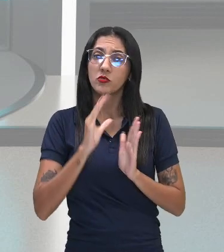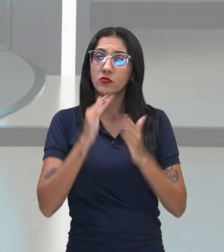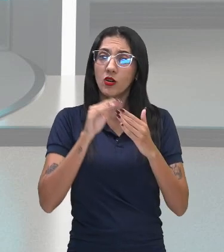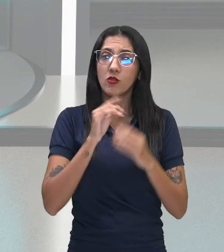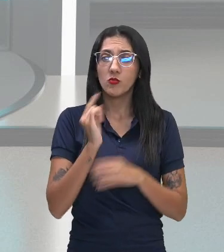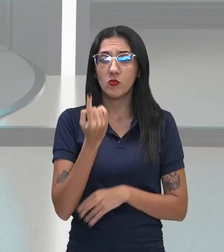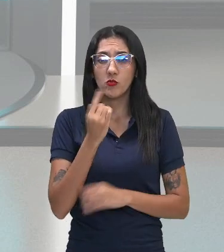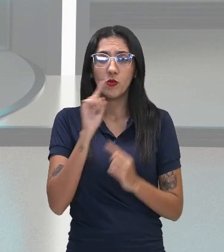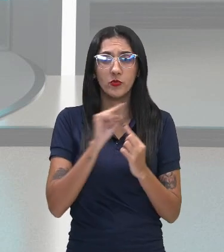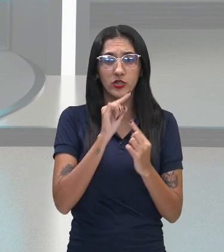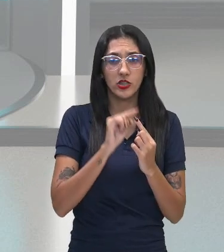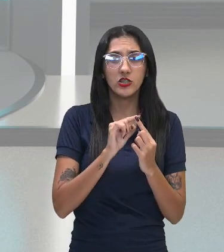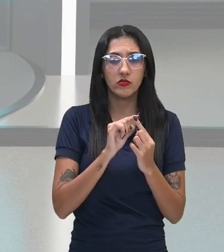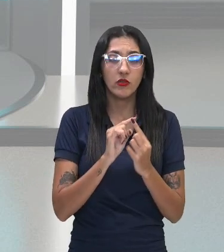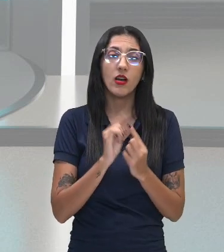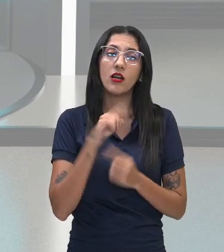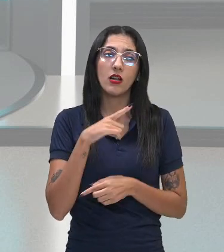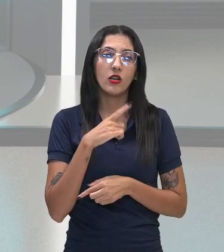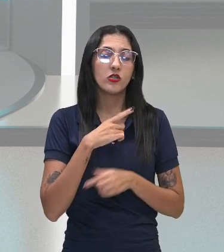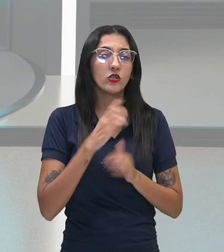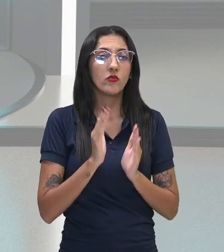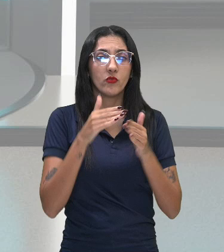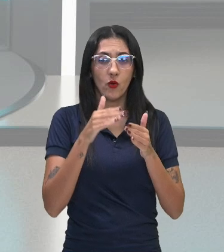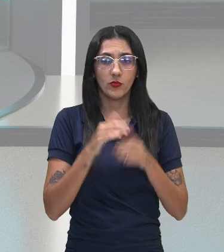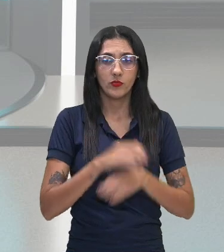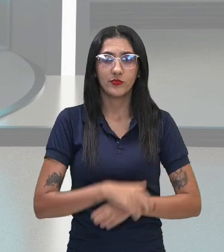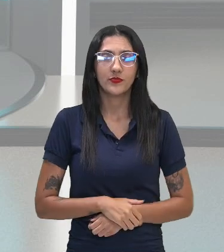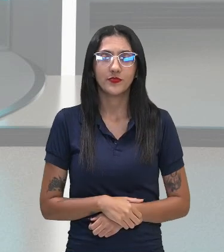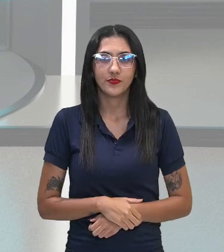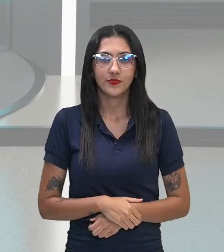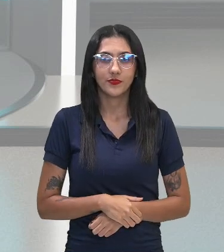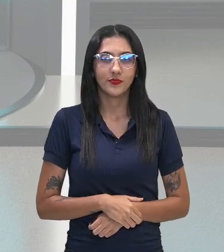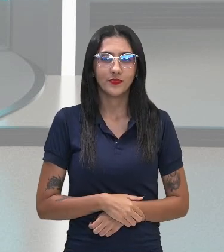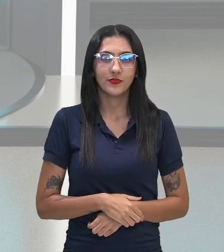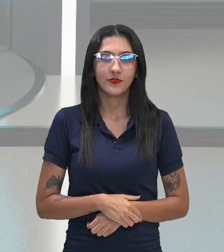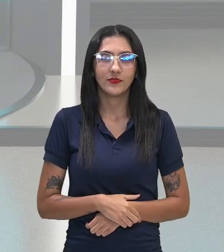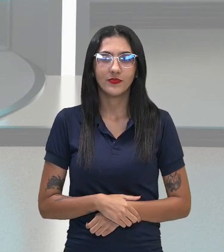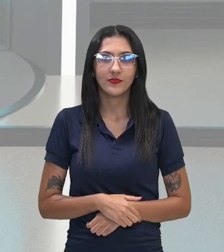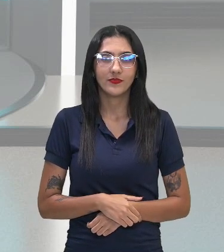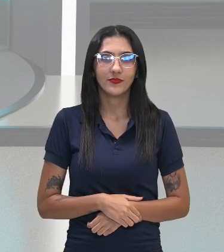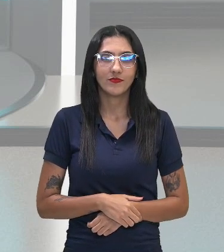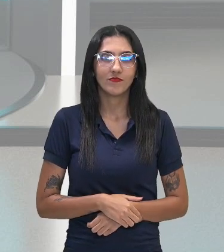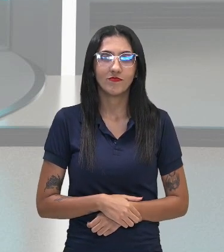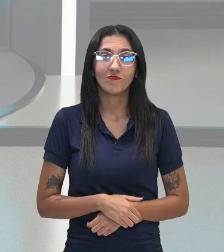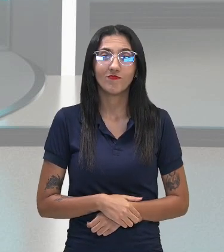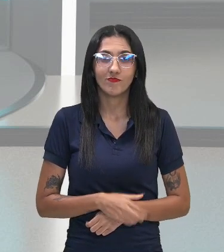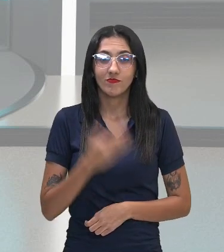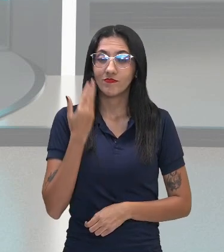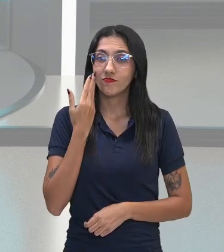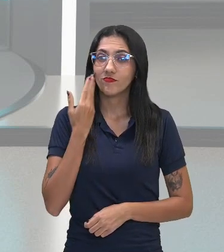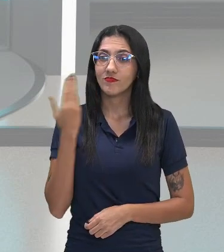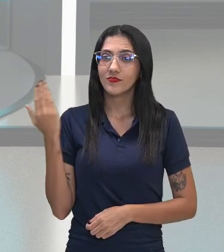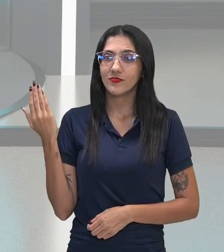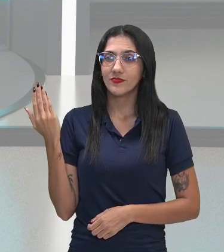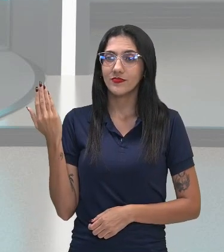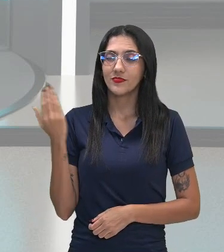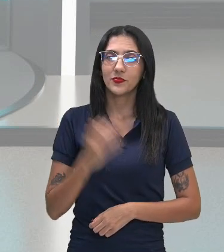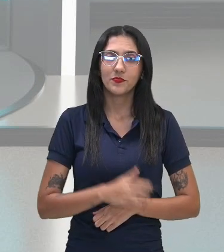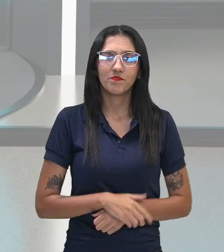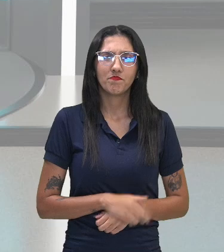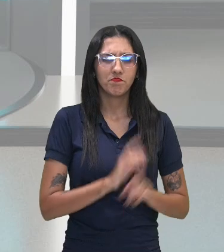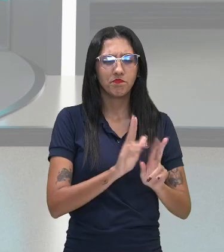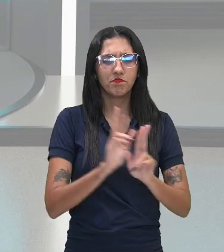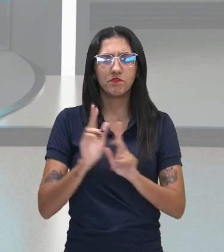E essa intenção é direcionada, é organizada, ok? Então, continuando, vamos ver diferentes tipos